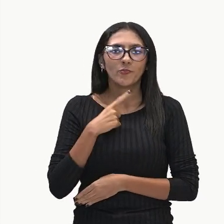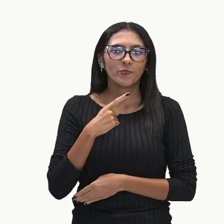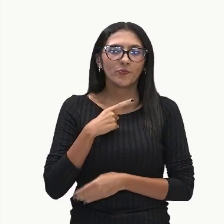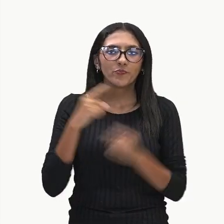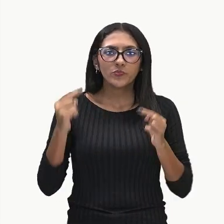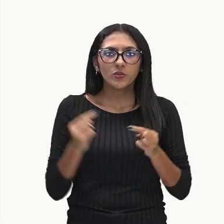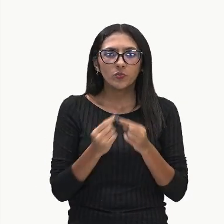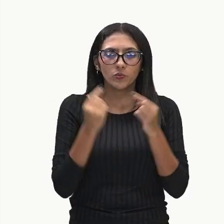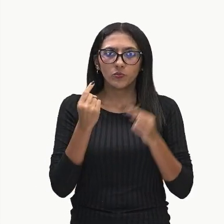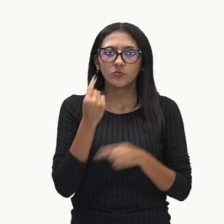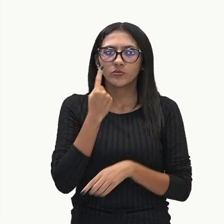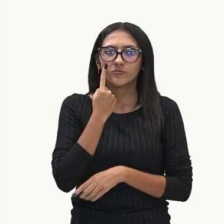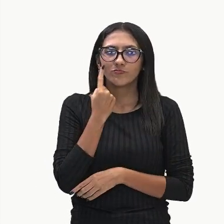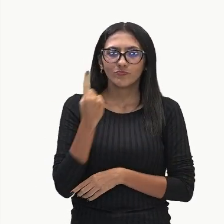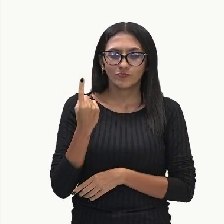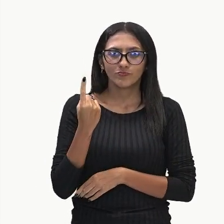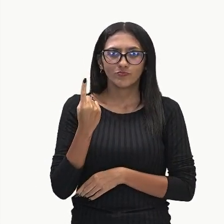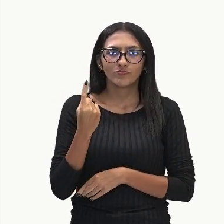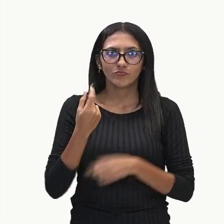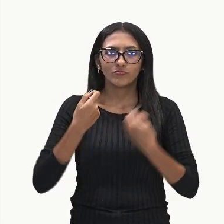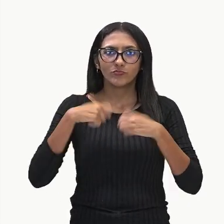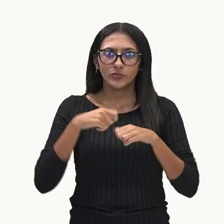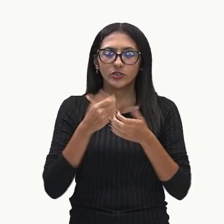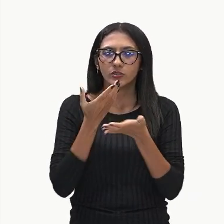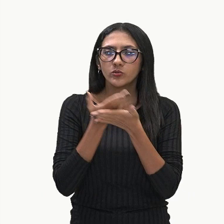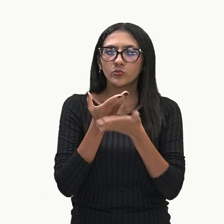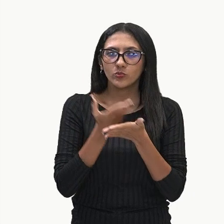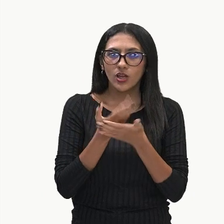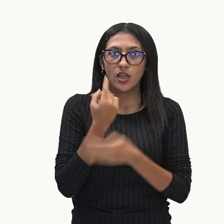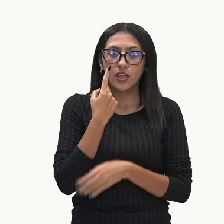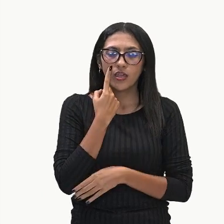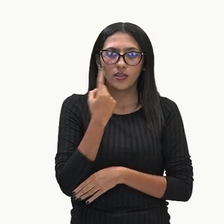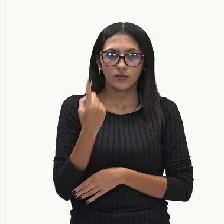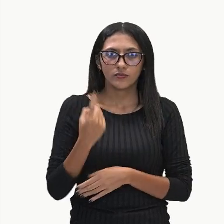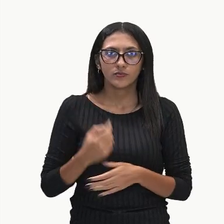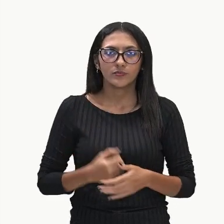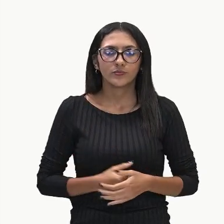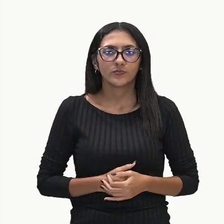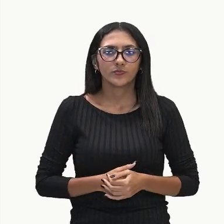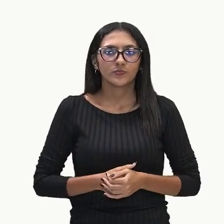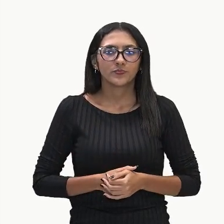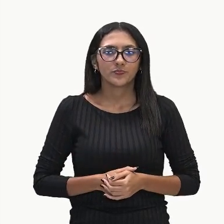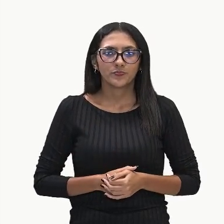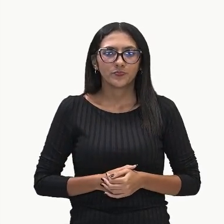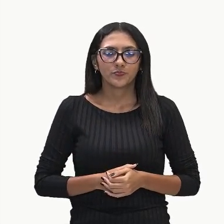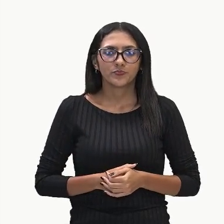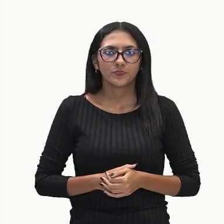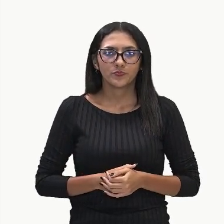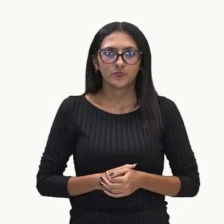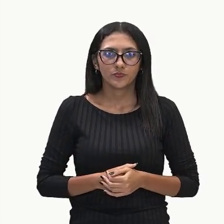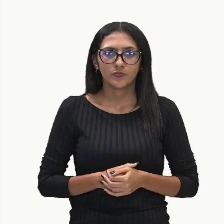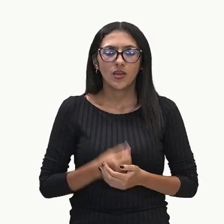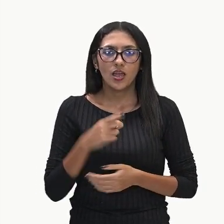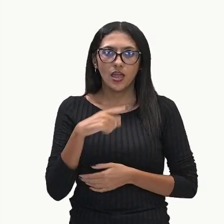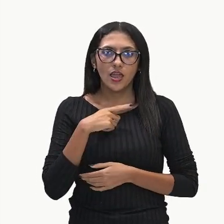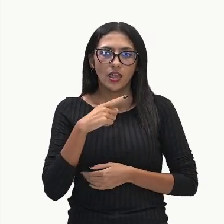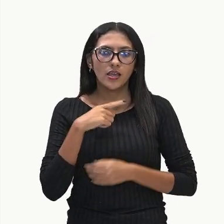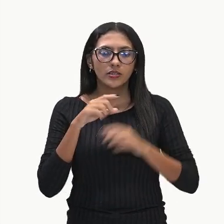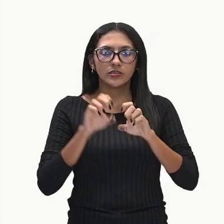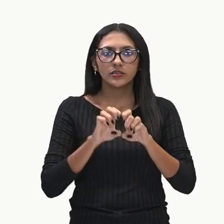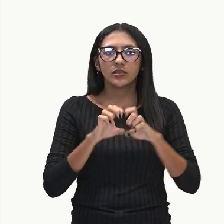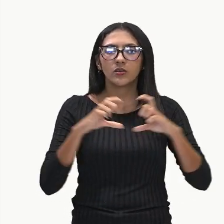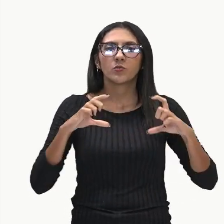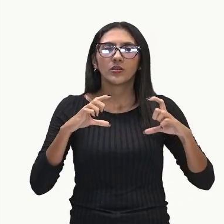na equação que nós vamos estar estudando a partir de agora, que é uma equação incompleta com o